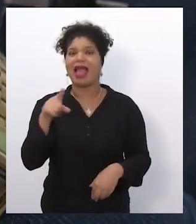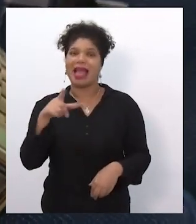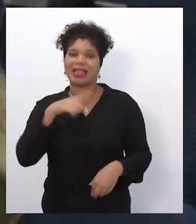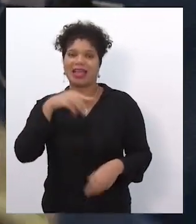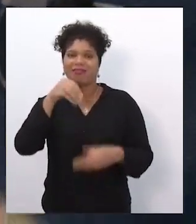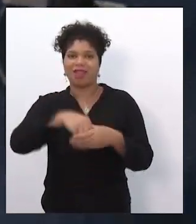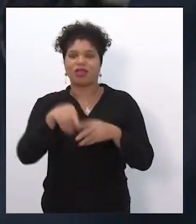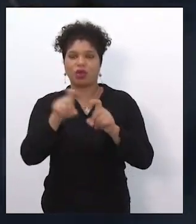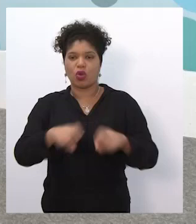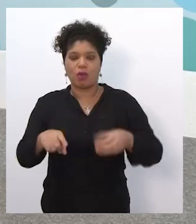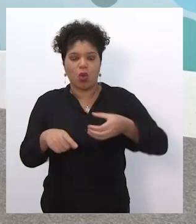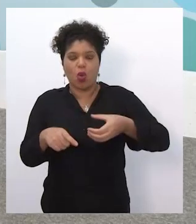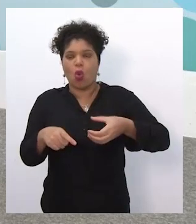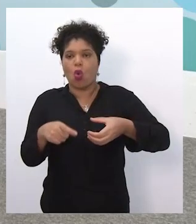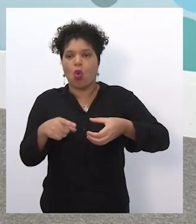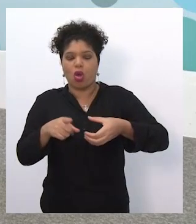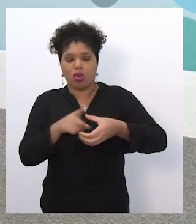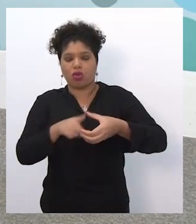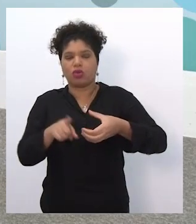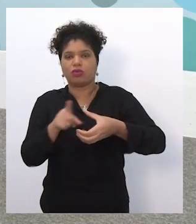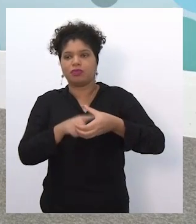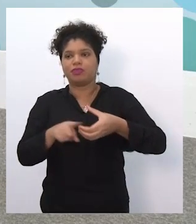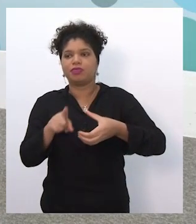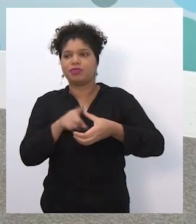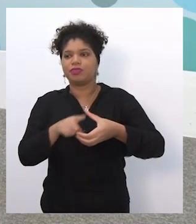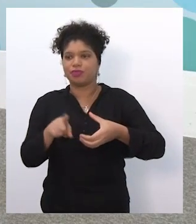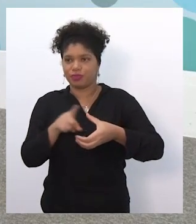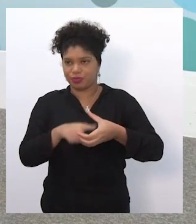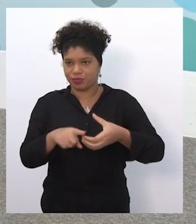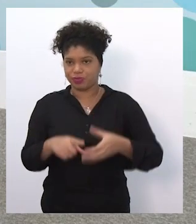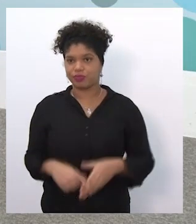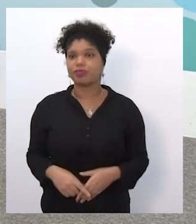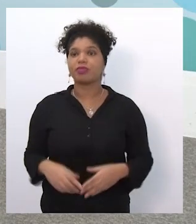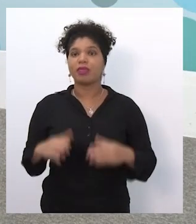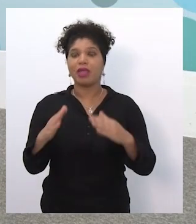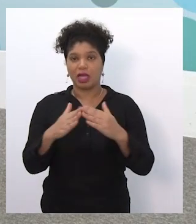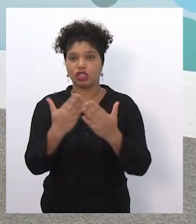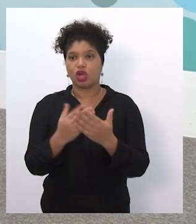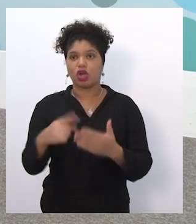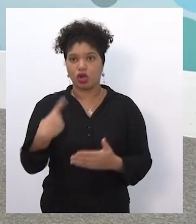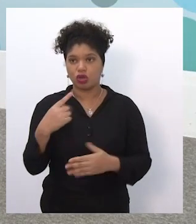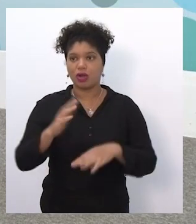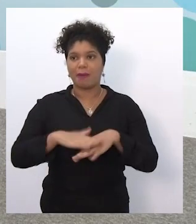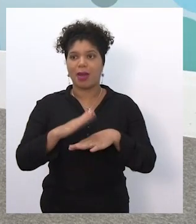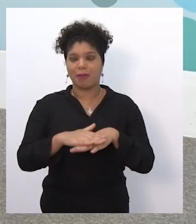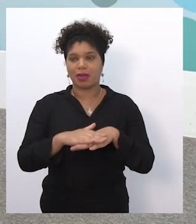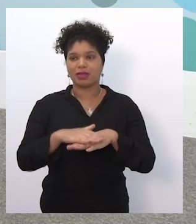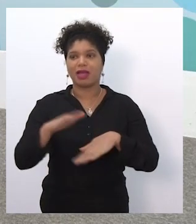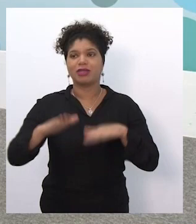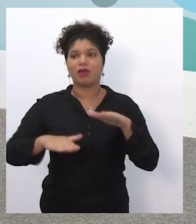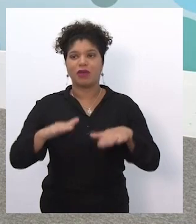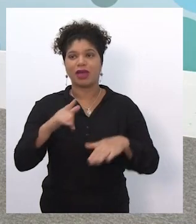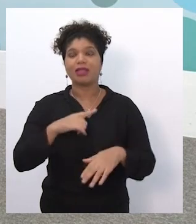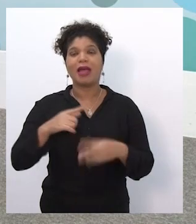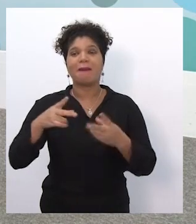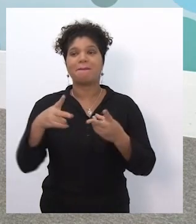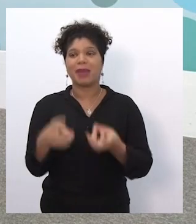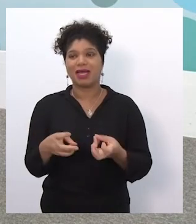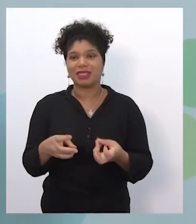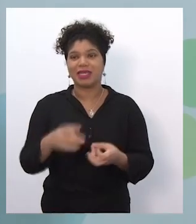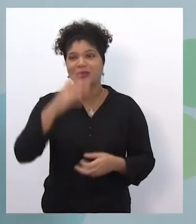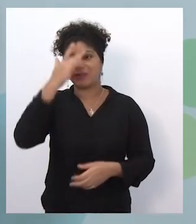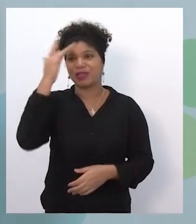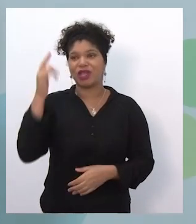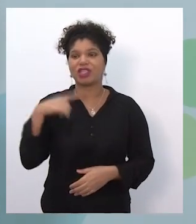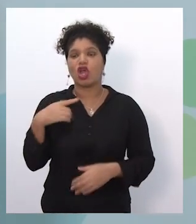também, nas escolas, né? Pode voltar para mim. Nas escolas que a gente trabalha, às vezes, a gente vê que o pessoal vai lá e